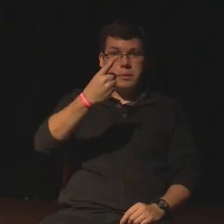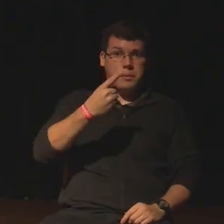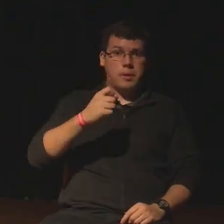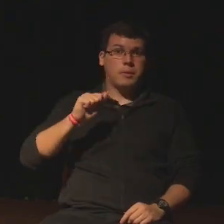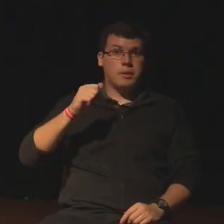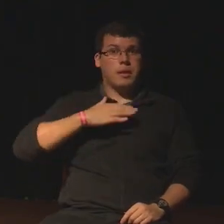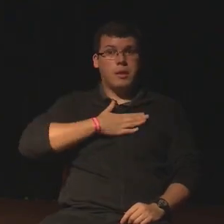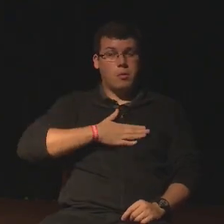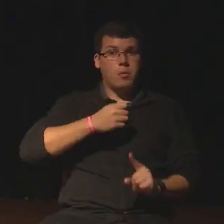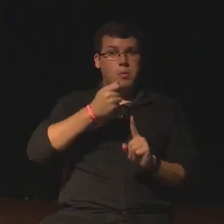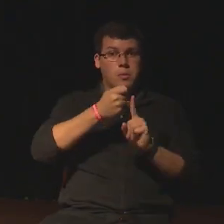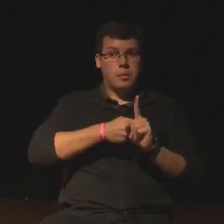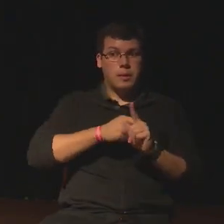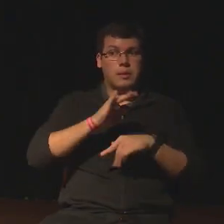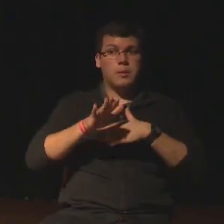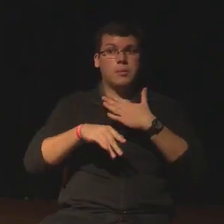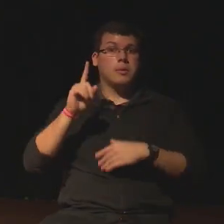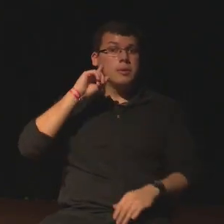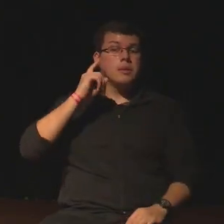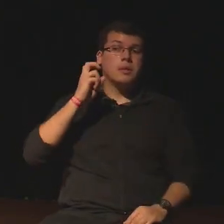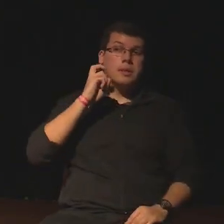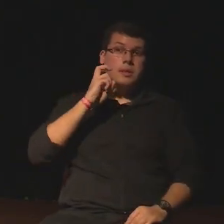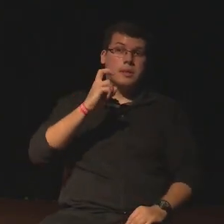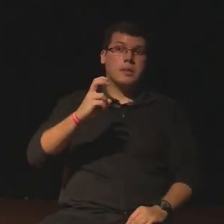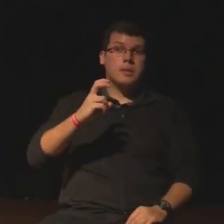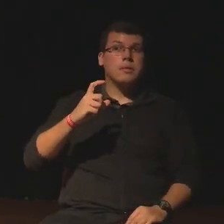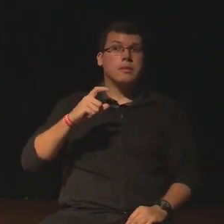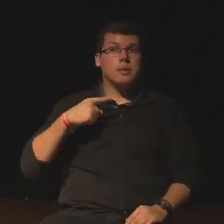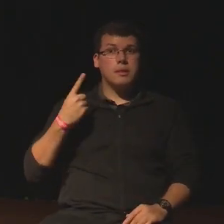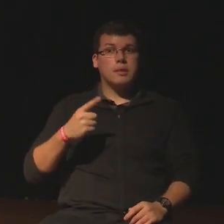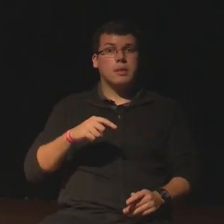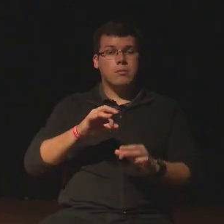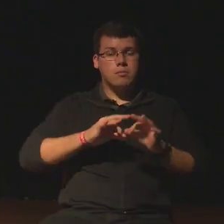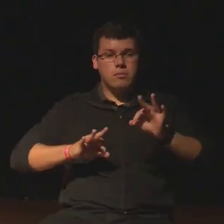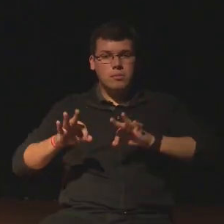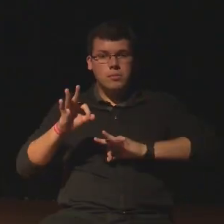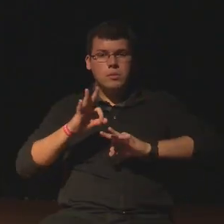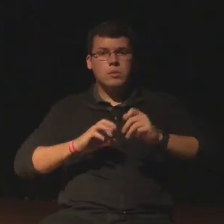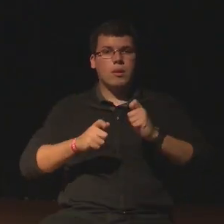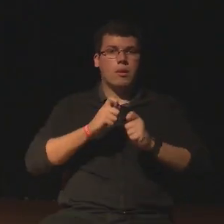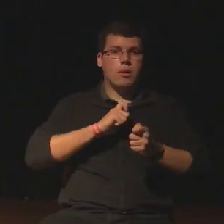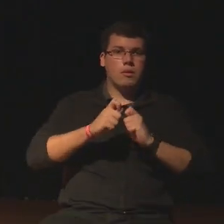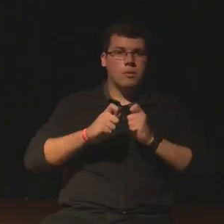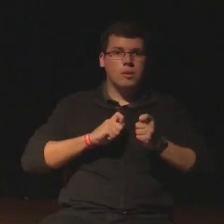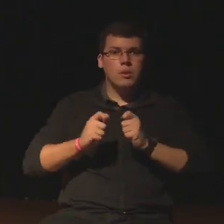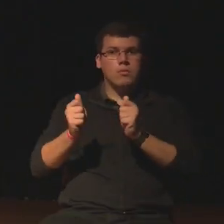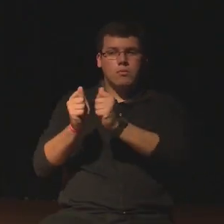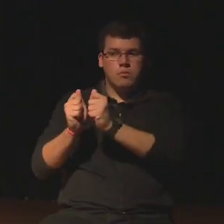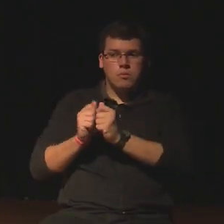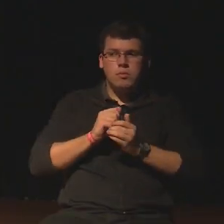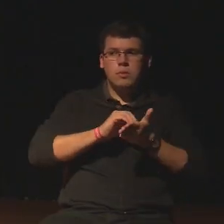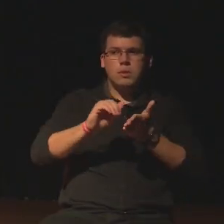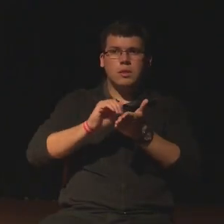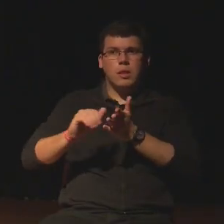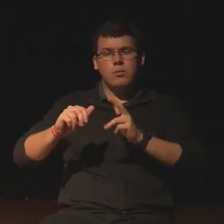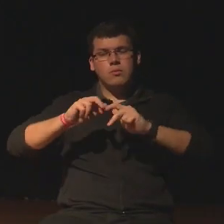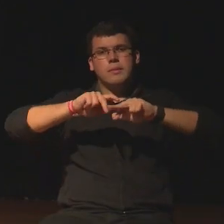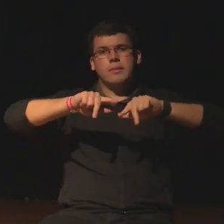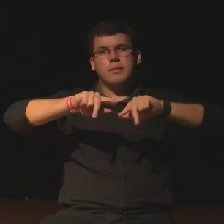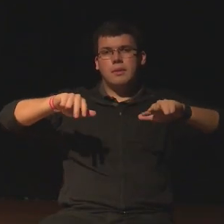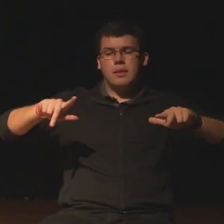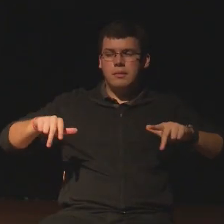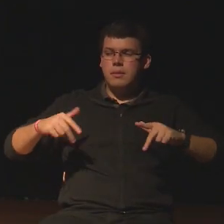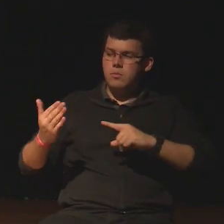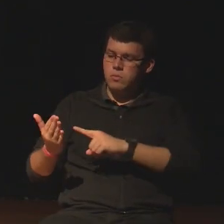fez uma reunião com representantes de diversas secretarias aqui para conversar com o pessoal. Eles apresentaram um ofício